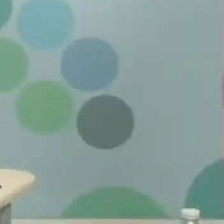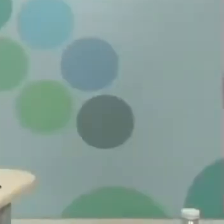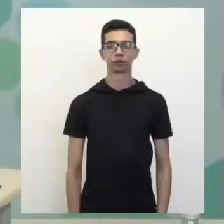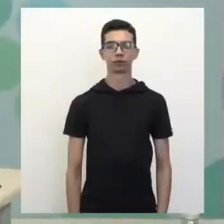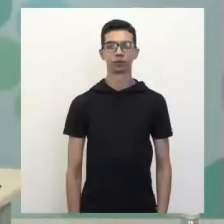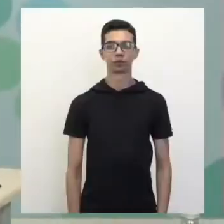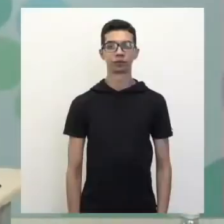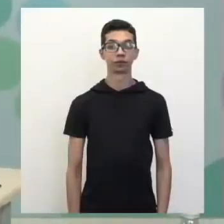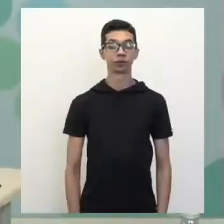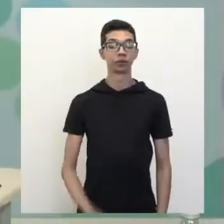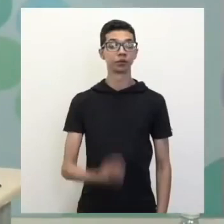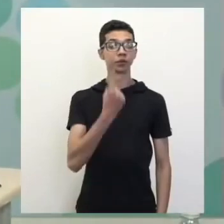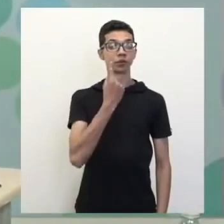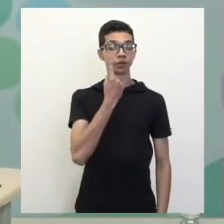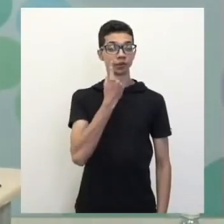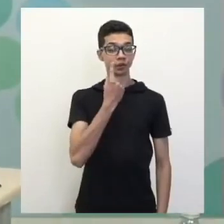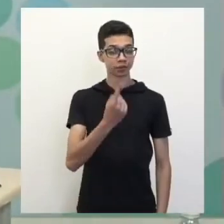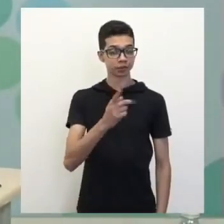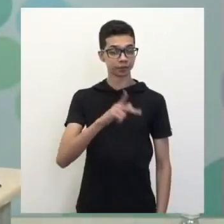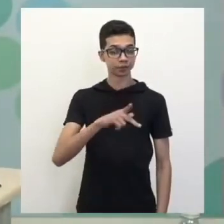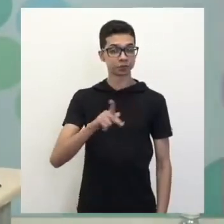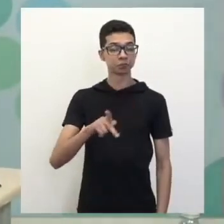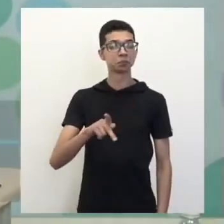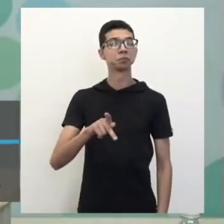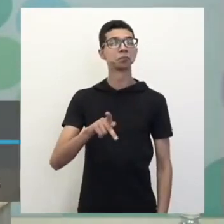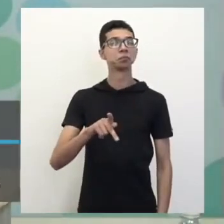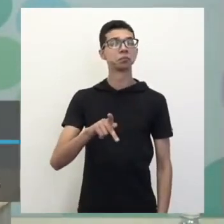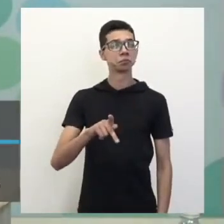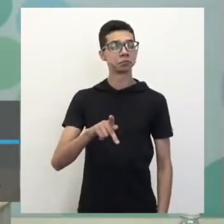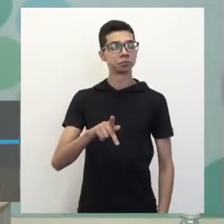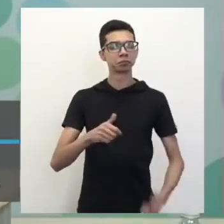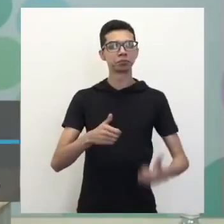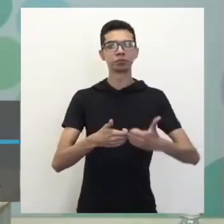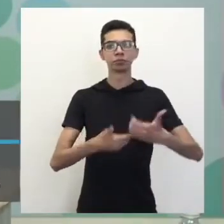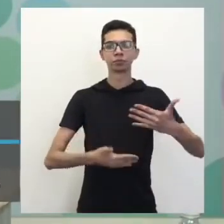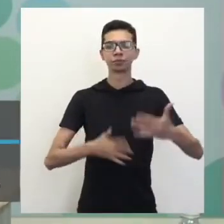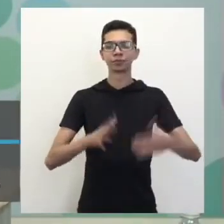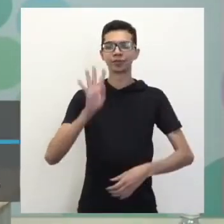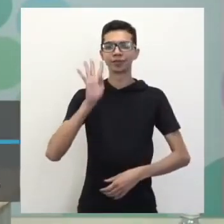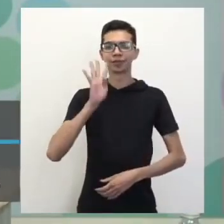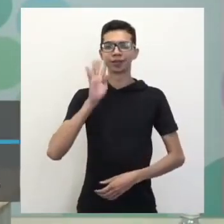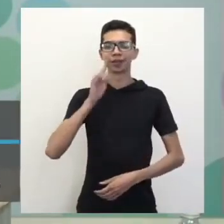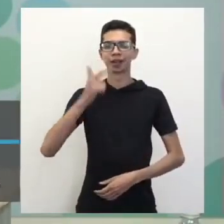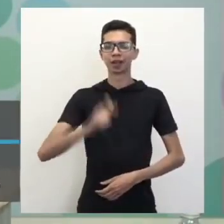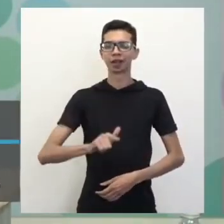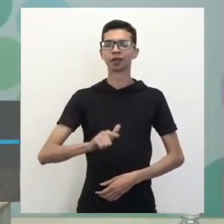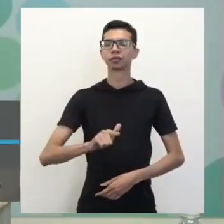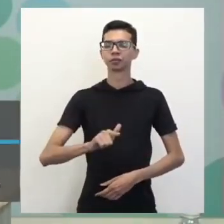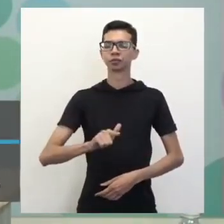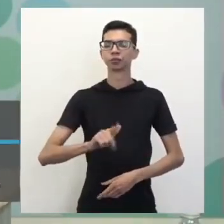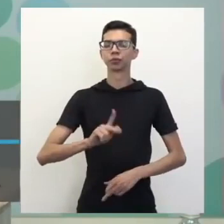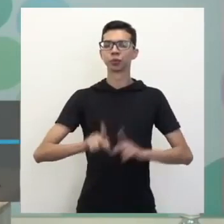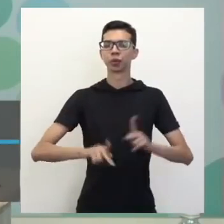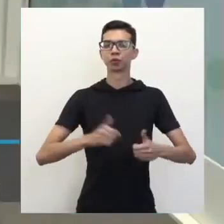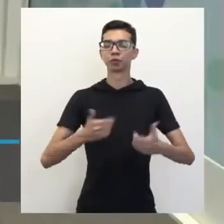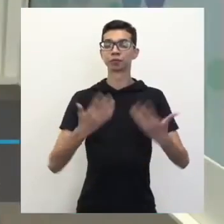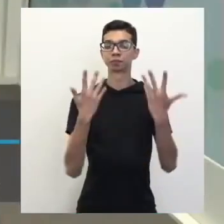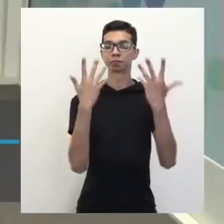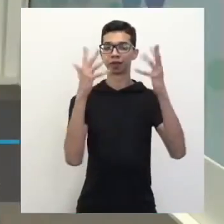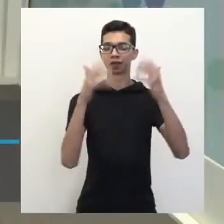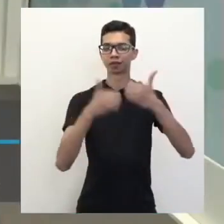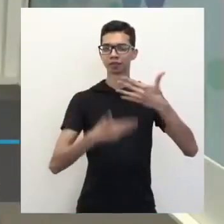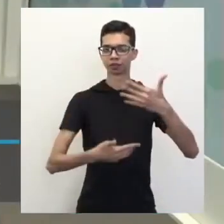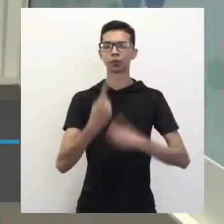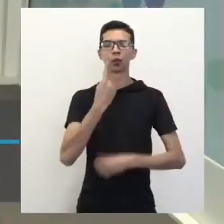Olha só, professor Marconi, muitas interações bem bacanas aqui. Mais uma vez, o pessoal está de parabéns nesse chat, viu? Olha